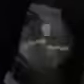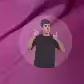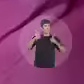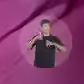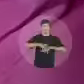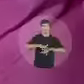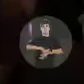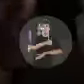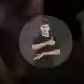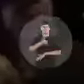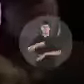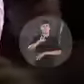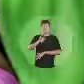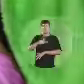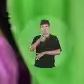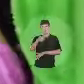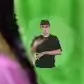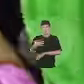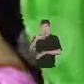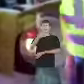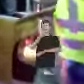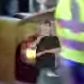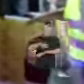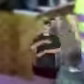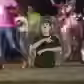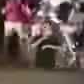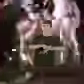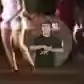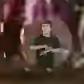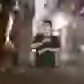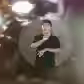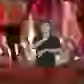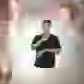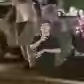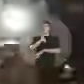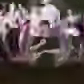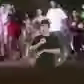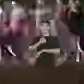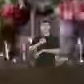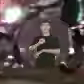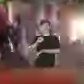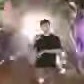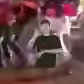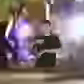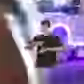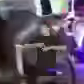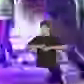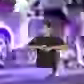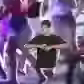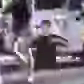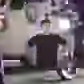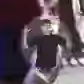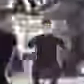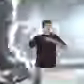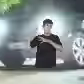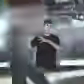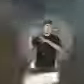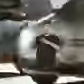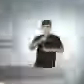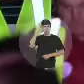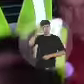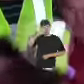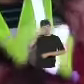A Onda 11 do dia 24 vai ser a descida do alto. Essa sim será a maior carreata da história de